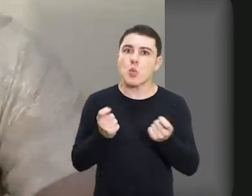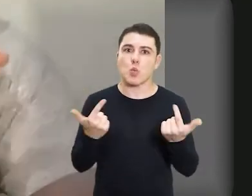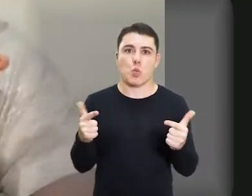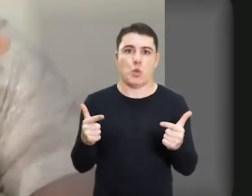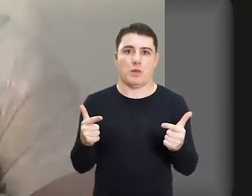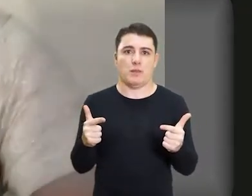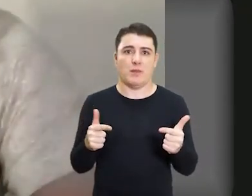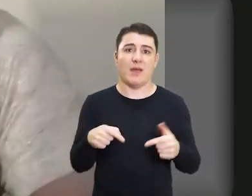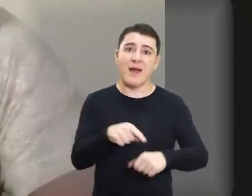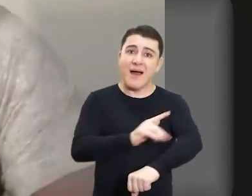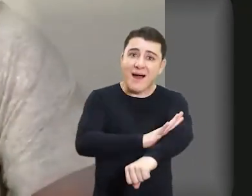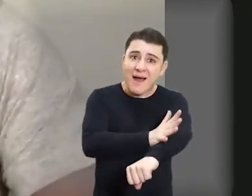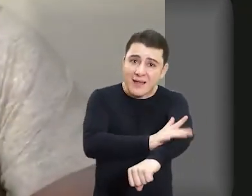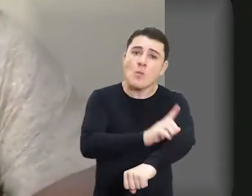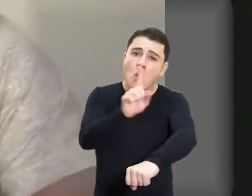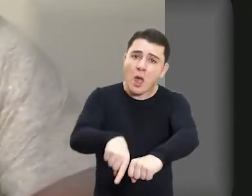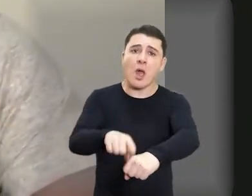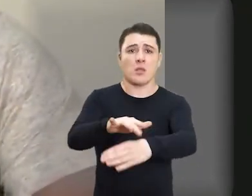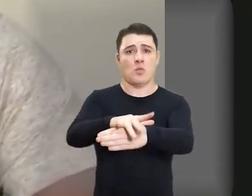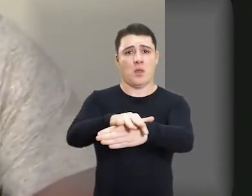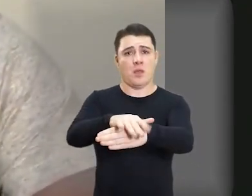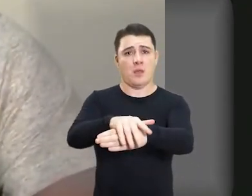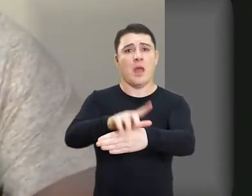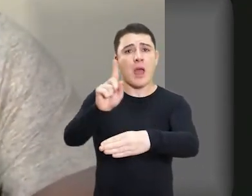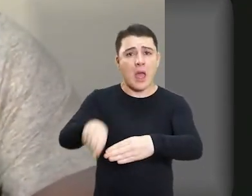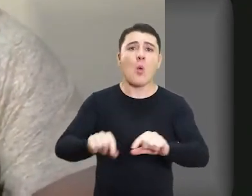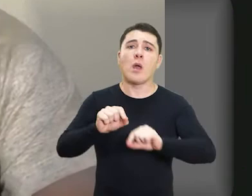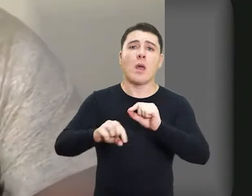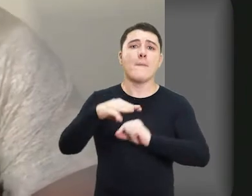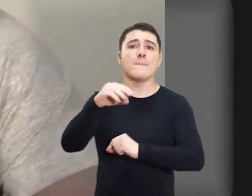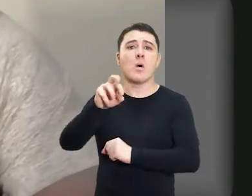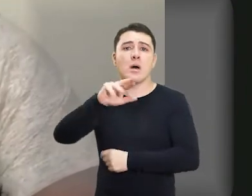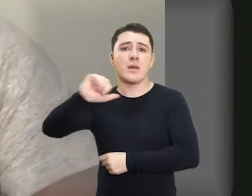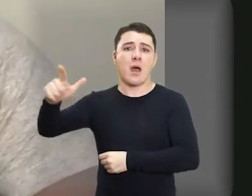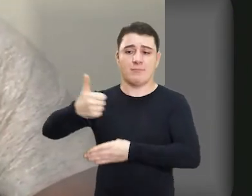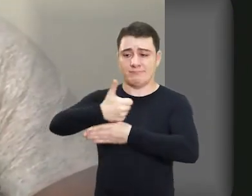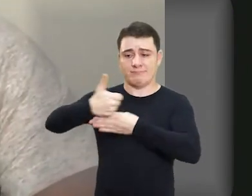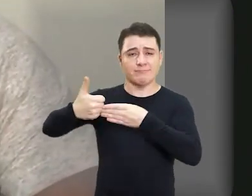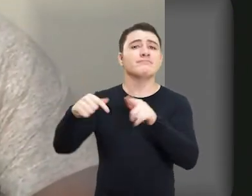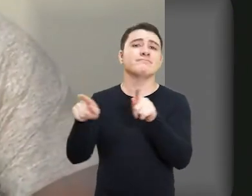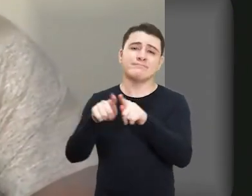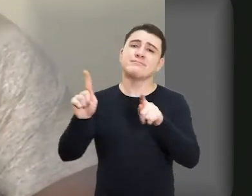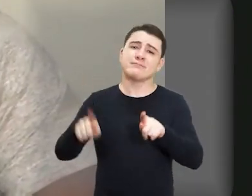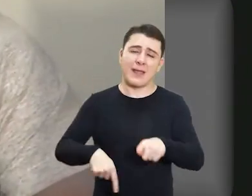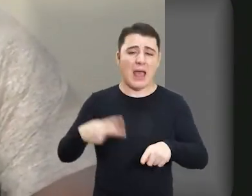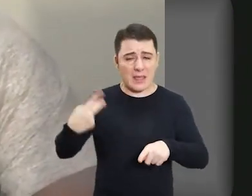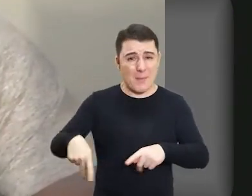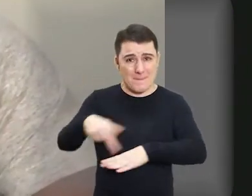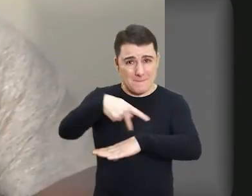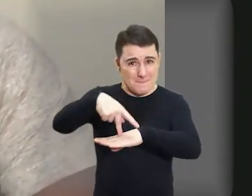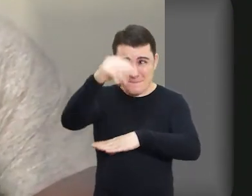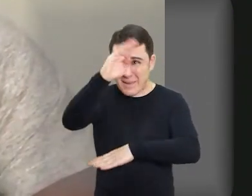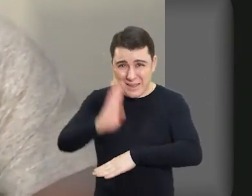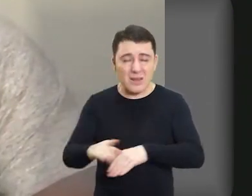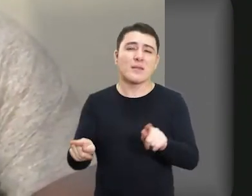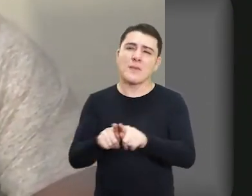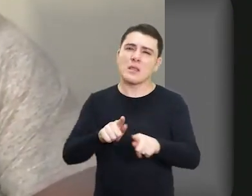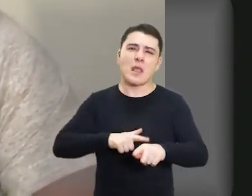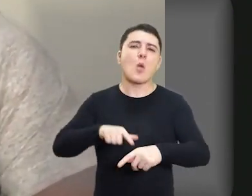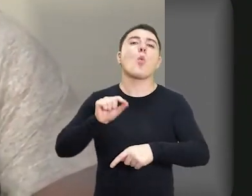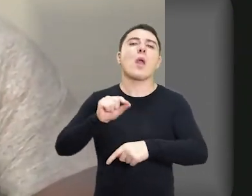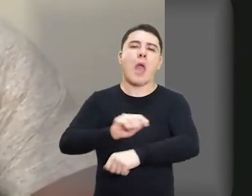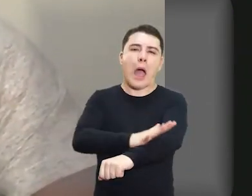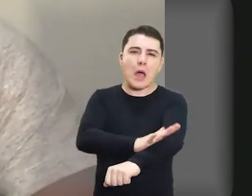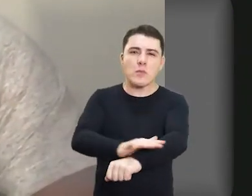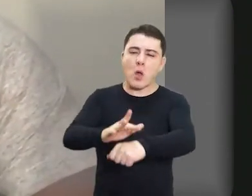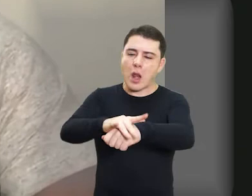infecciosa, que atinge uma grande proporção sem controle. O racismo é uma doença moral. E ela